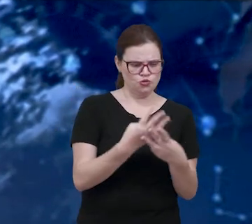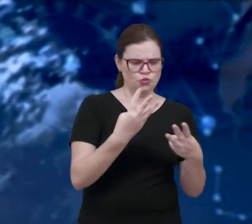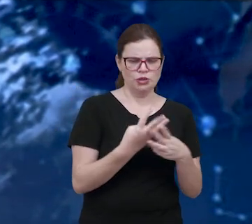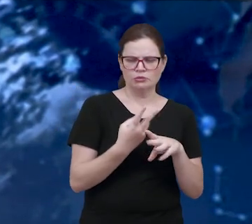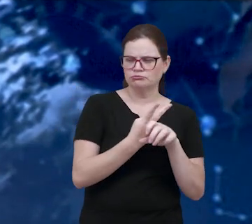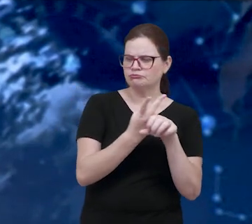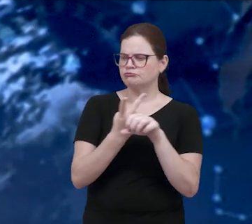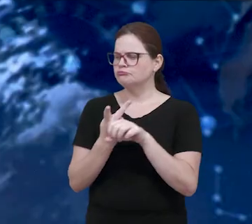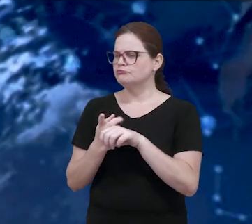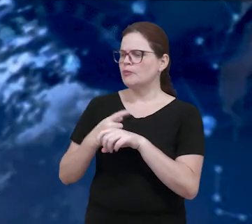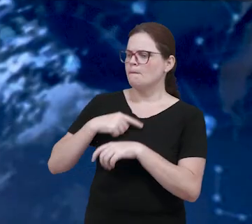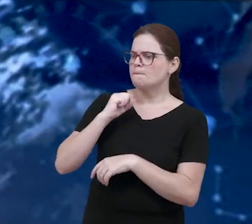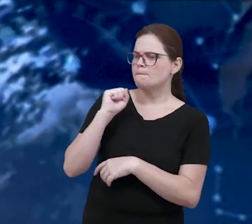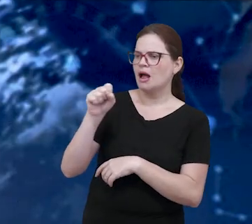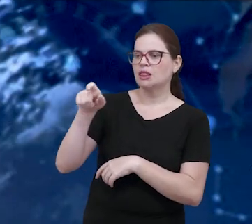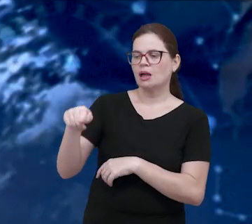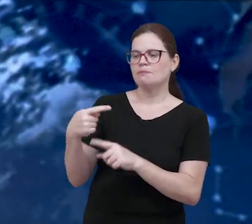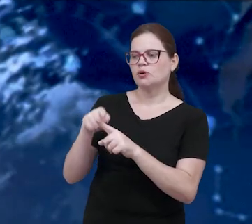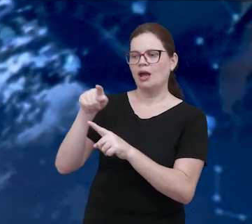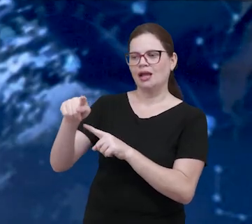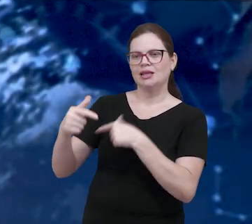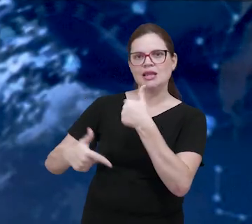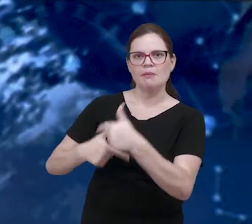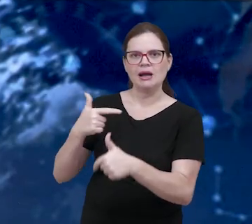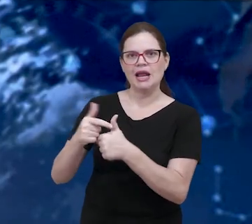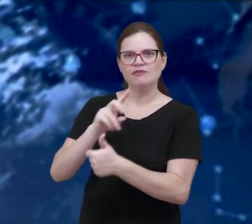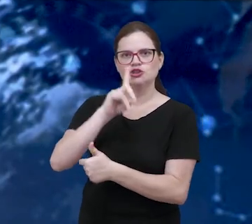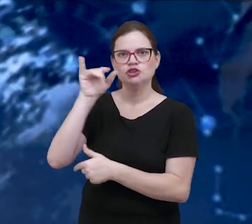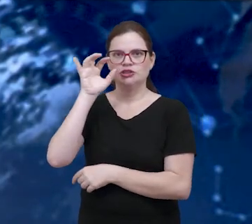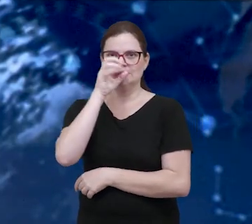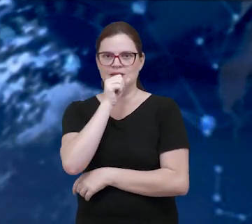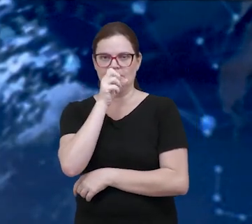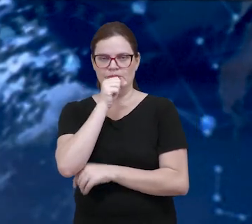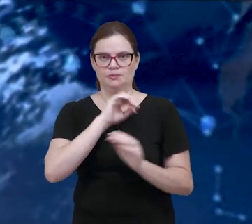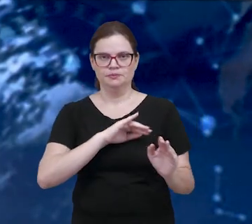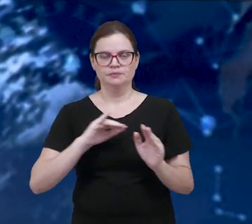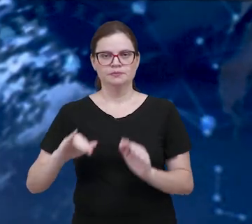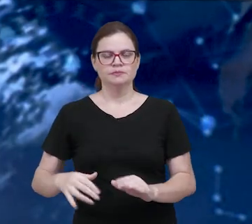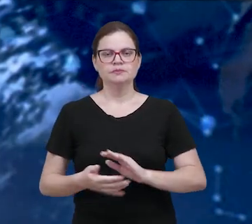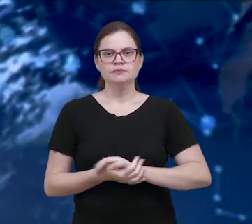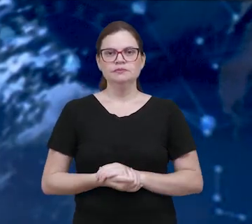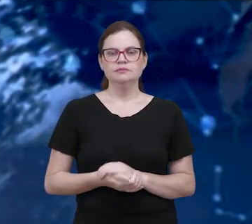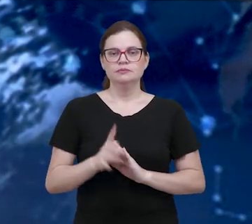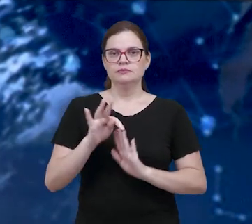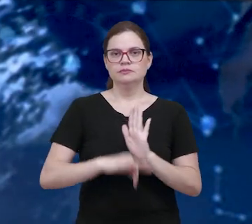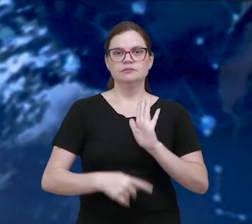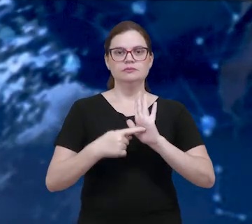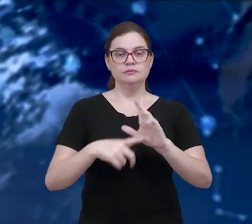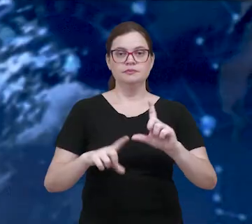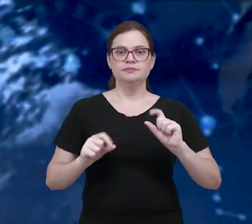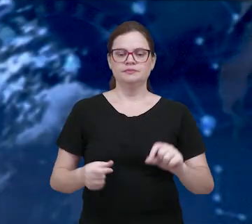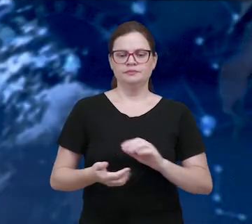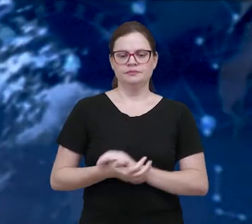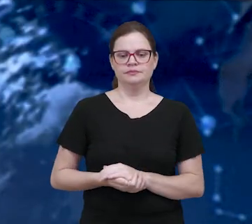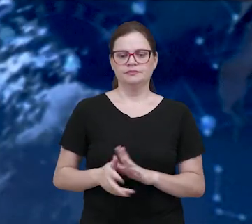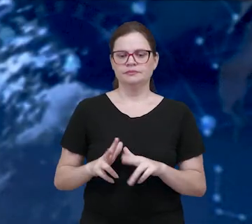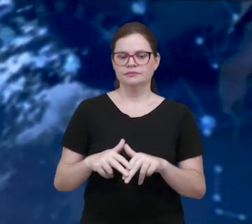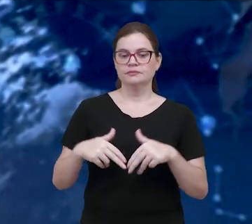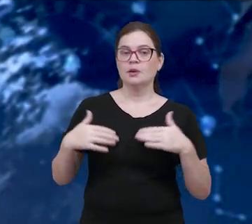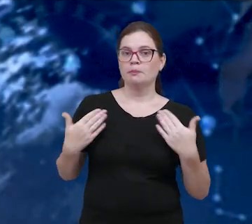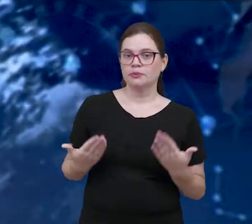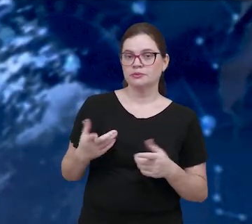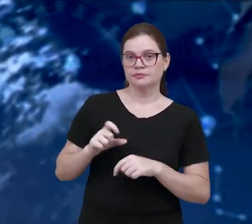porque exatamente ele não guardava o sábado. Veja só, o texto diz assim: por essa